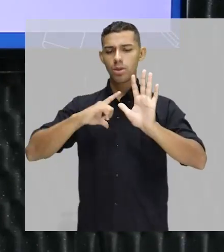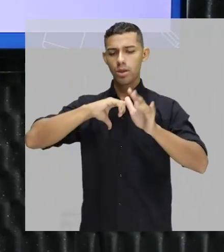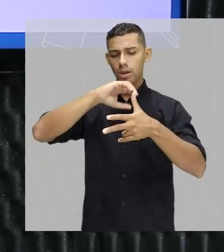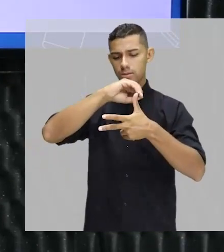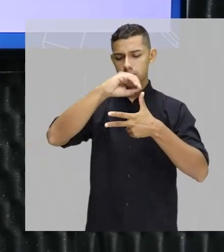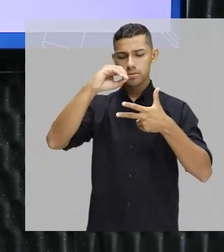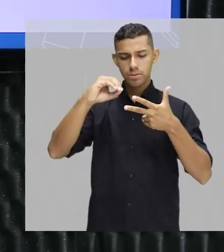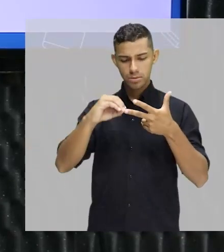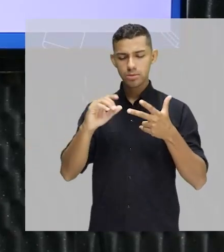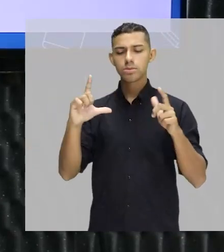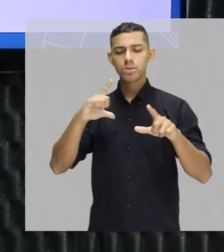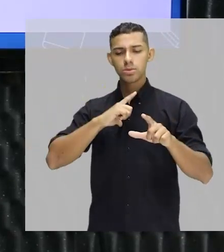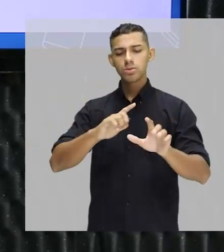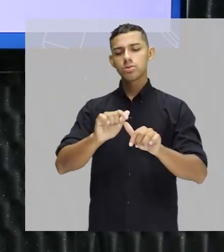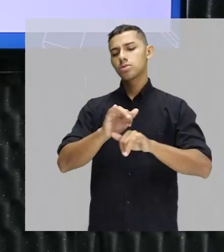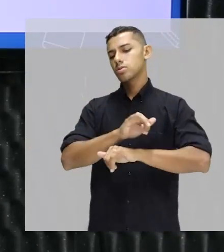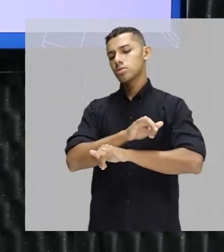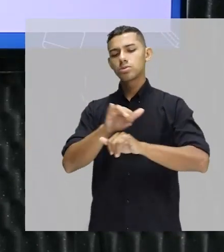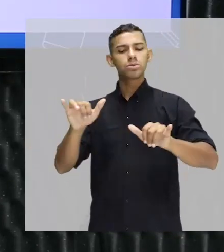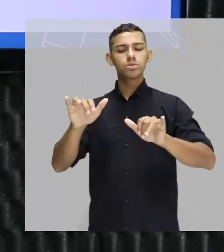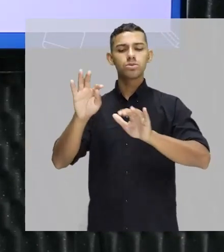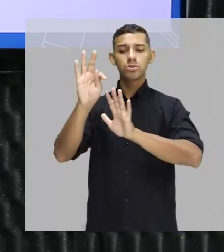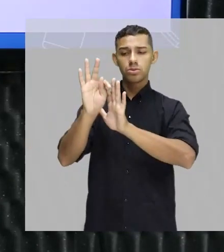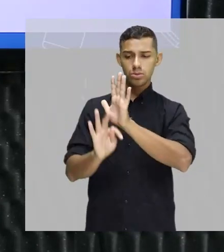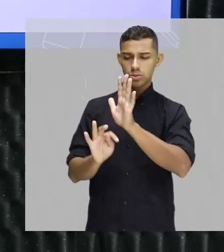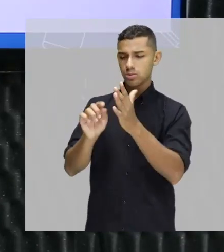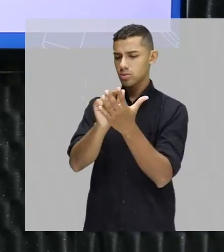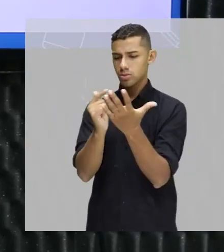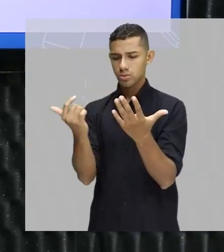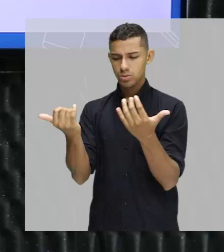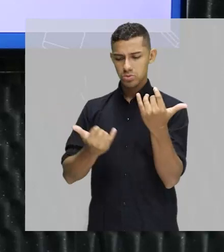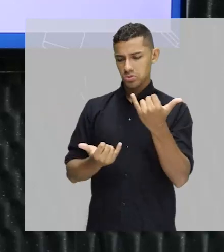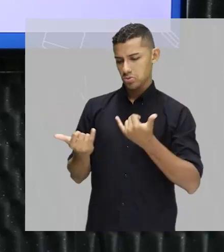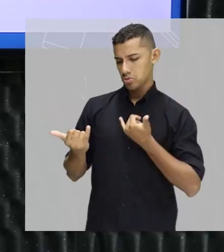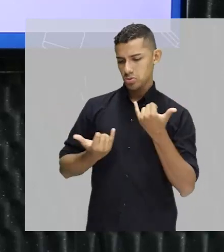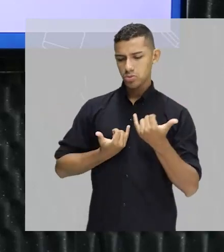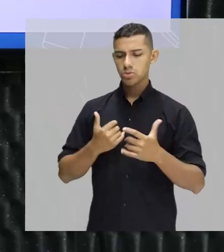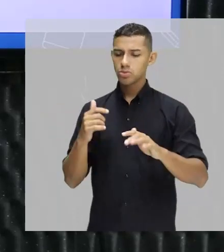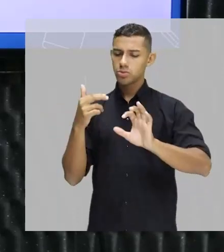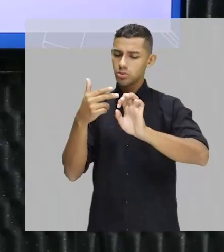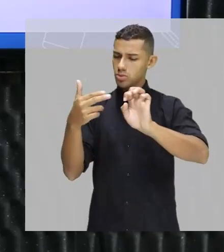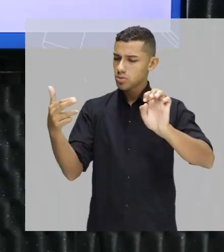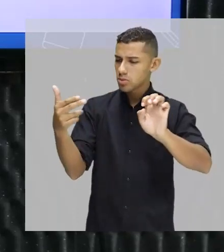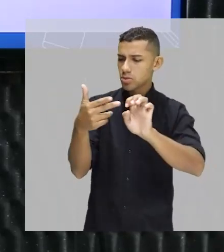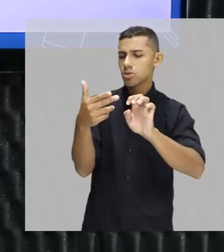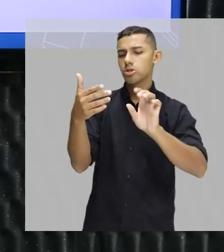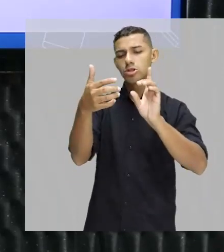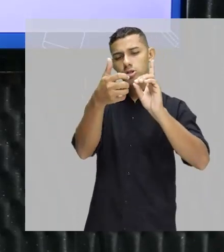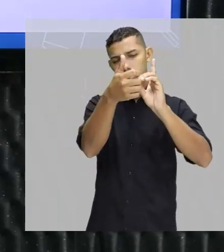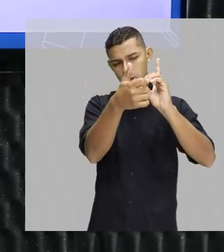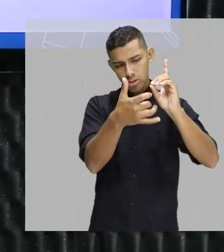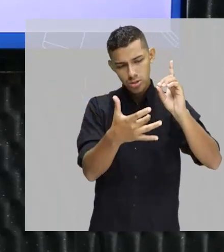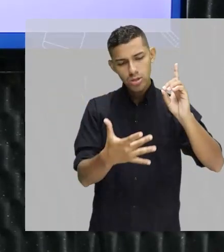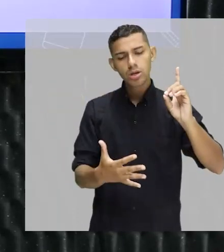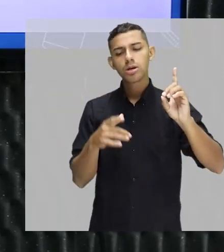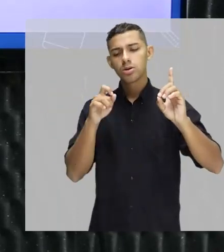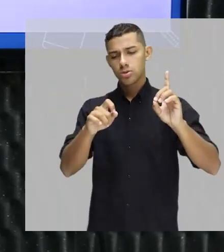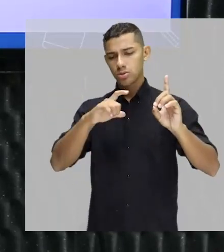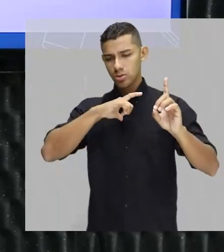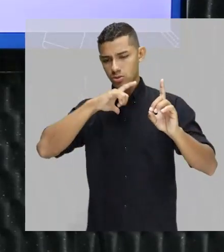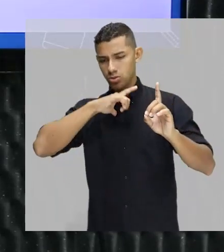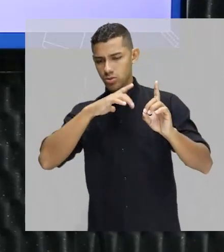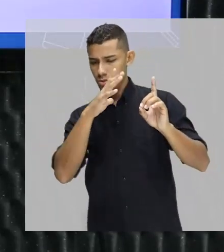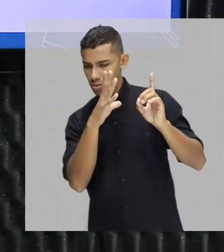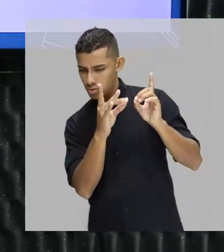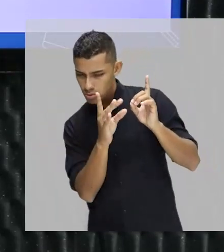uma notícia, né? Com um texto bastante informativo, que traz elementos, que traz dados de